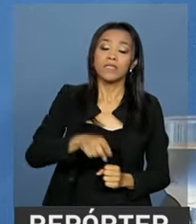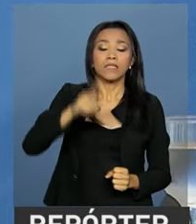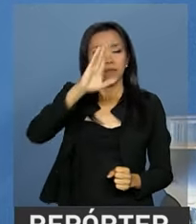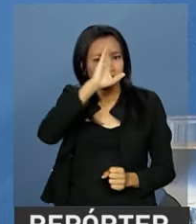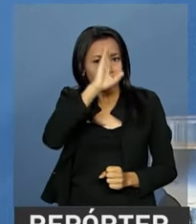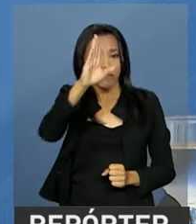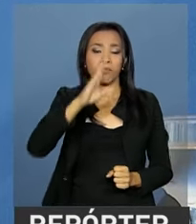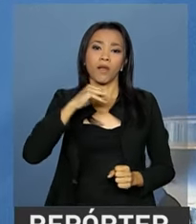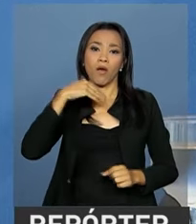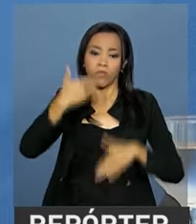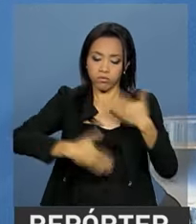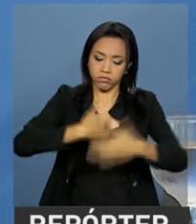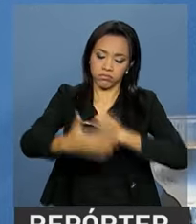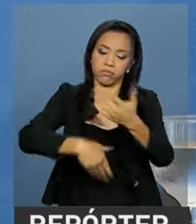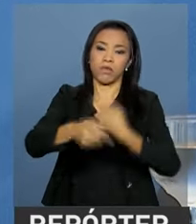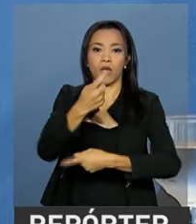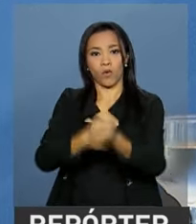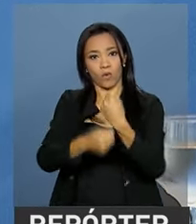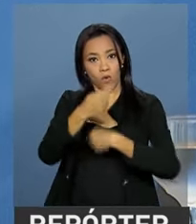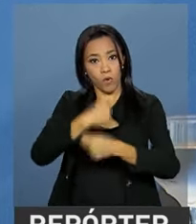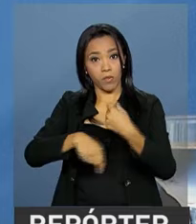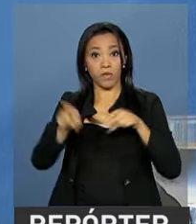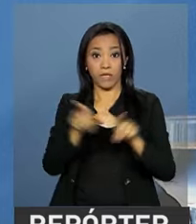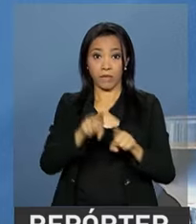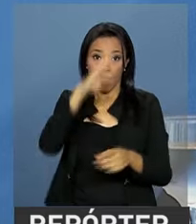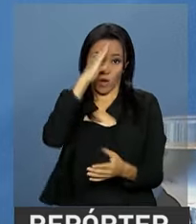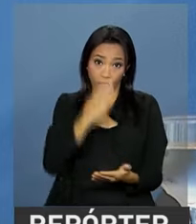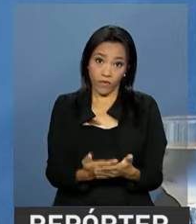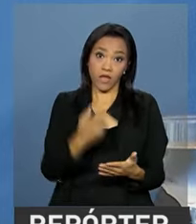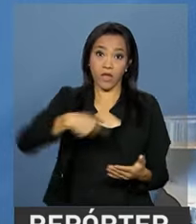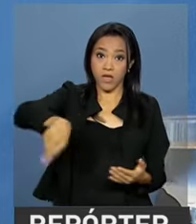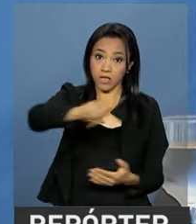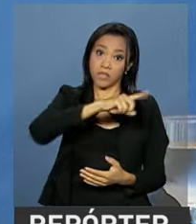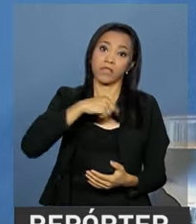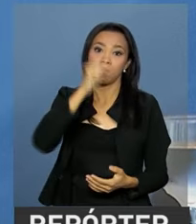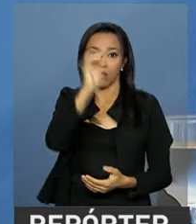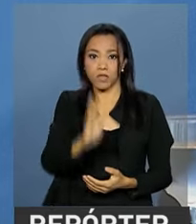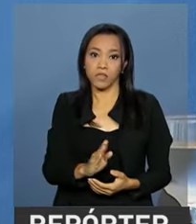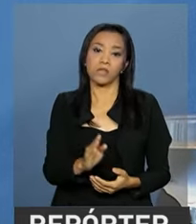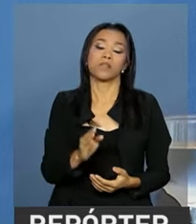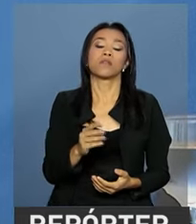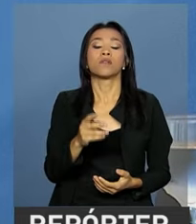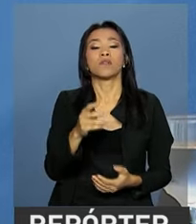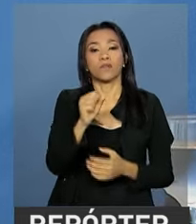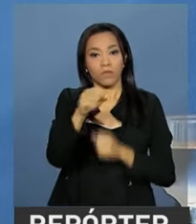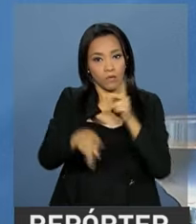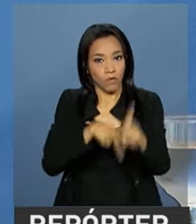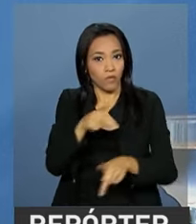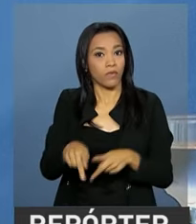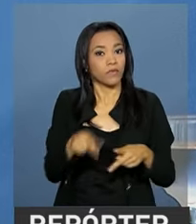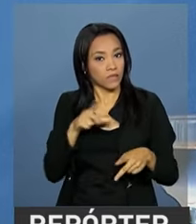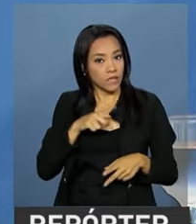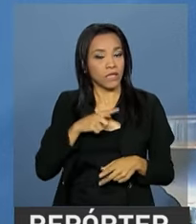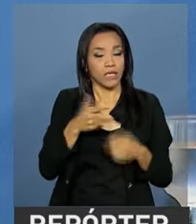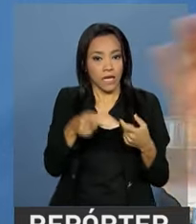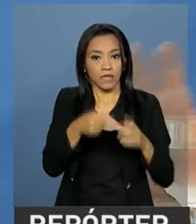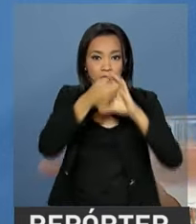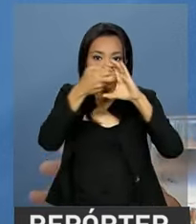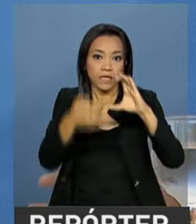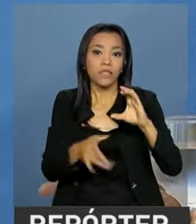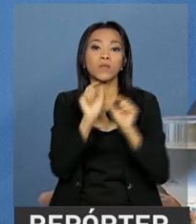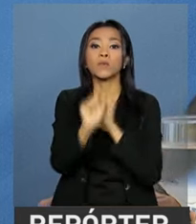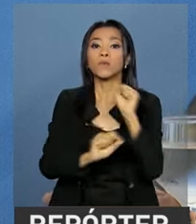desenvolvimento econômico e também a confiança dos brasileiros não essas modificações tem sempre esse caráter de